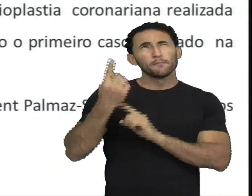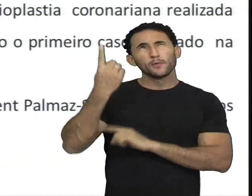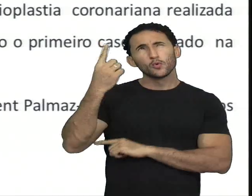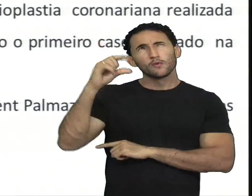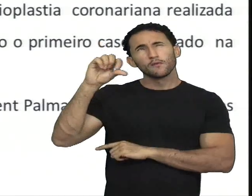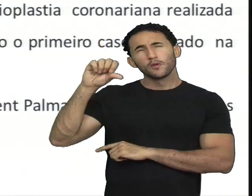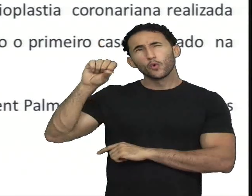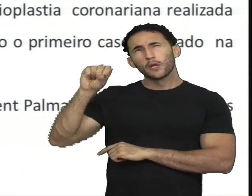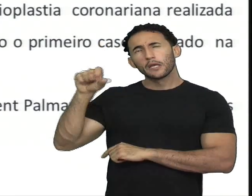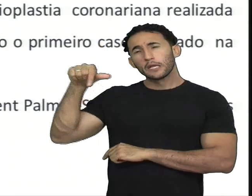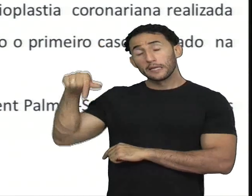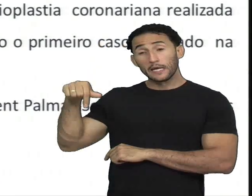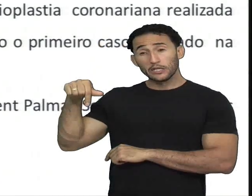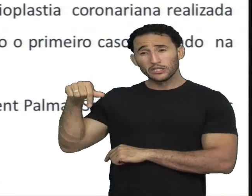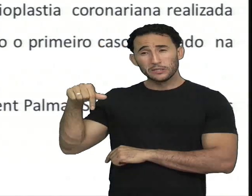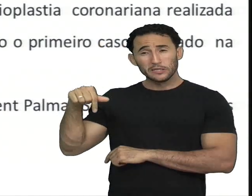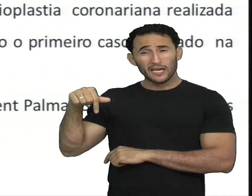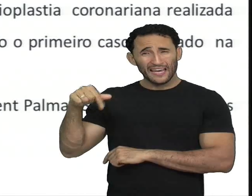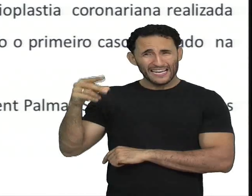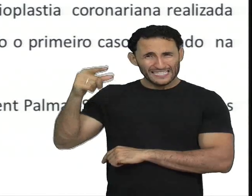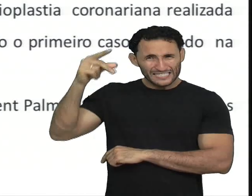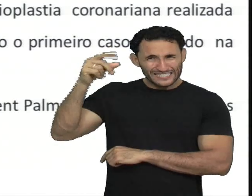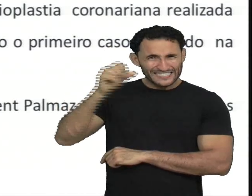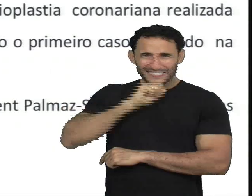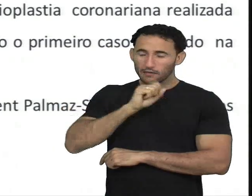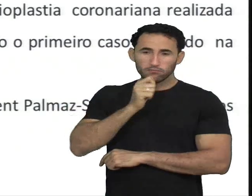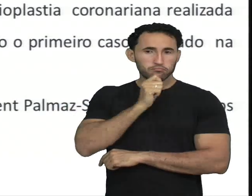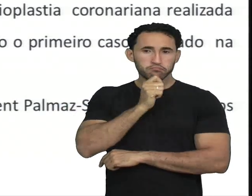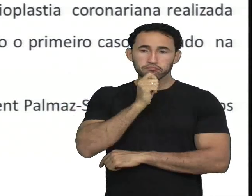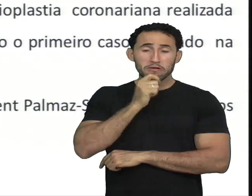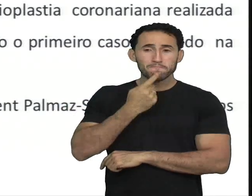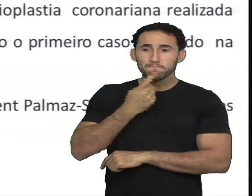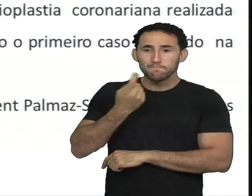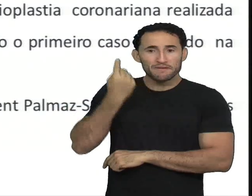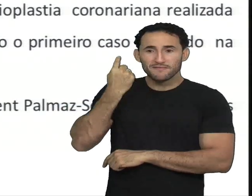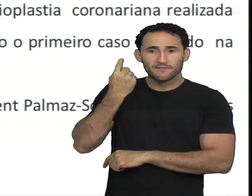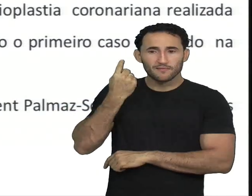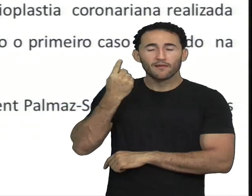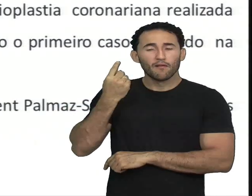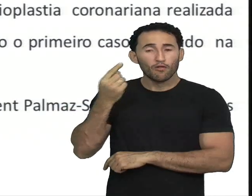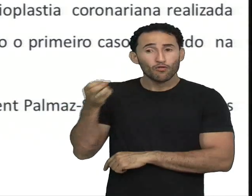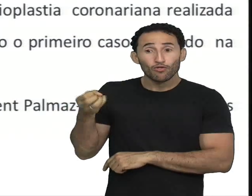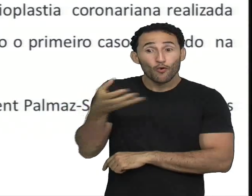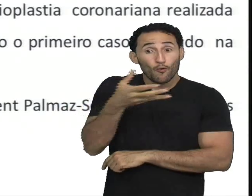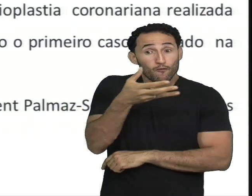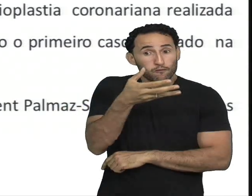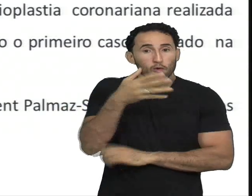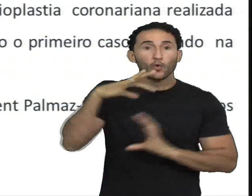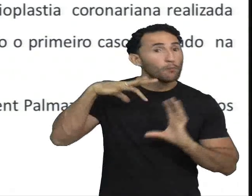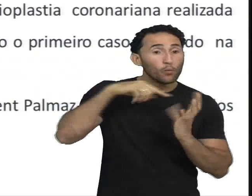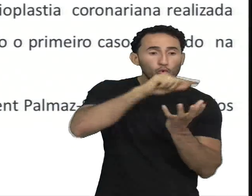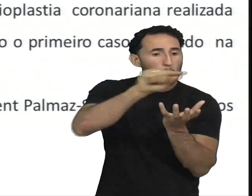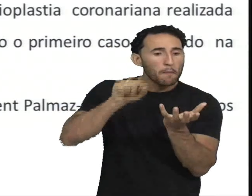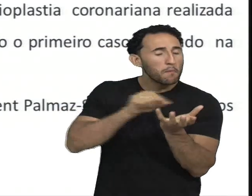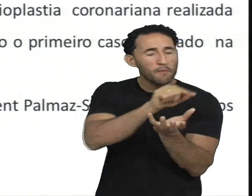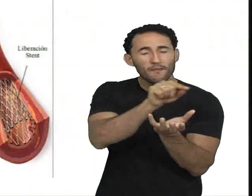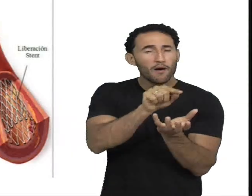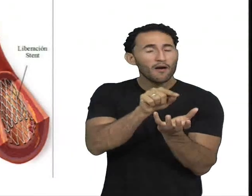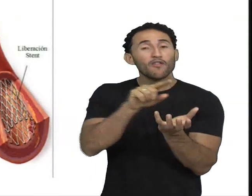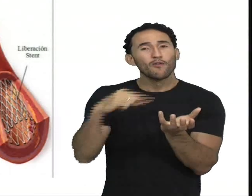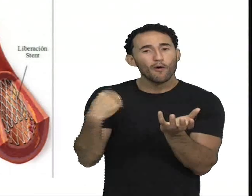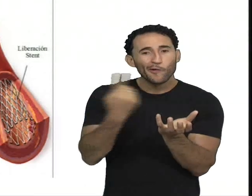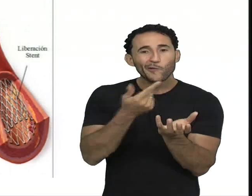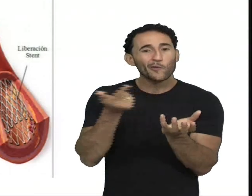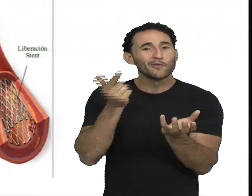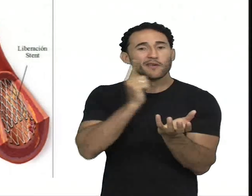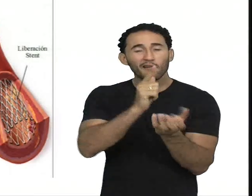cá, não é tão antiga. Então, é um procedimento relativamente mundial novo. Né? Então, é uma coisa que a gente consegue